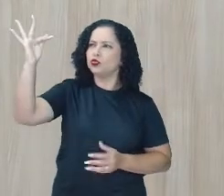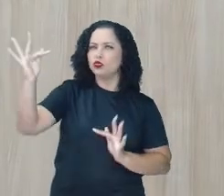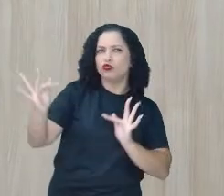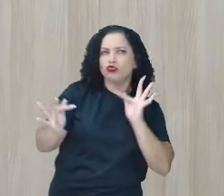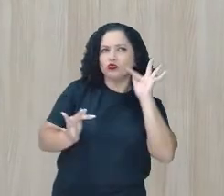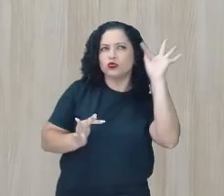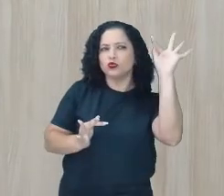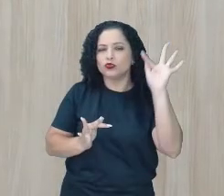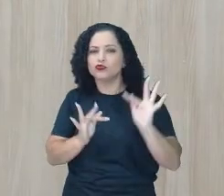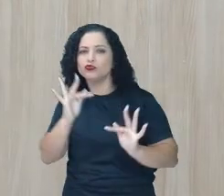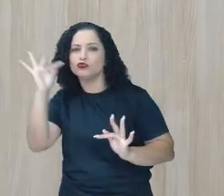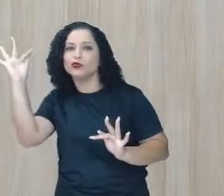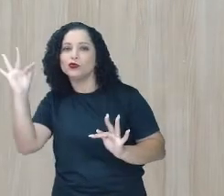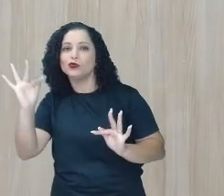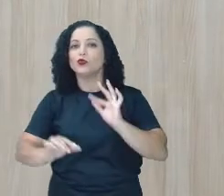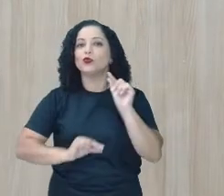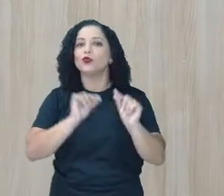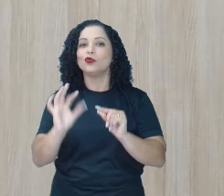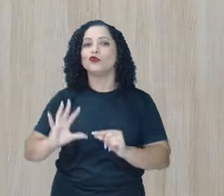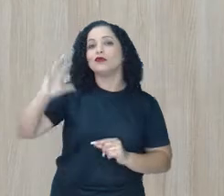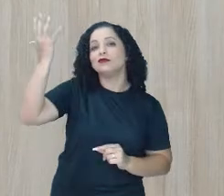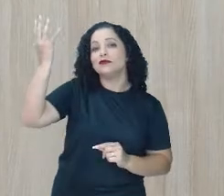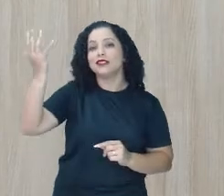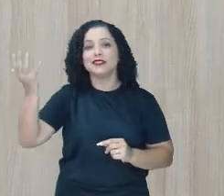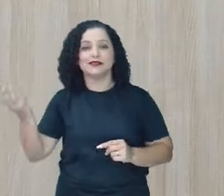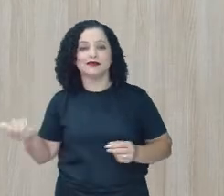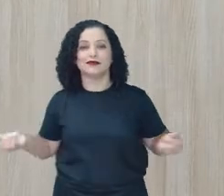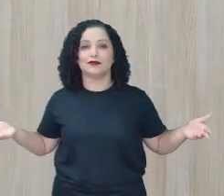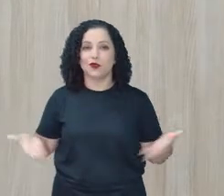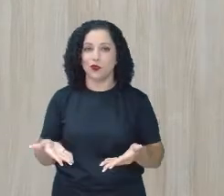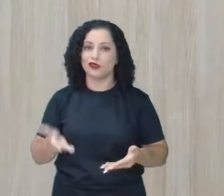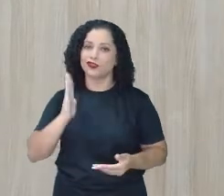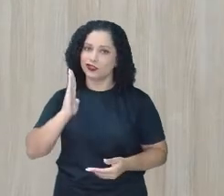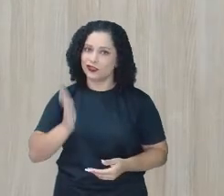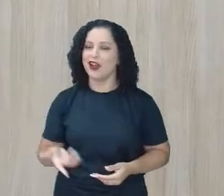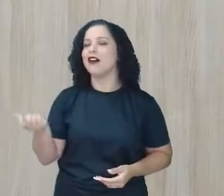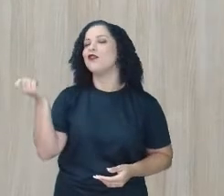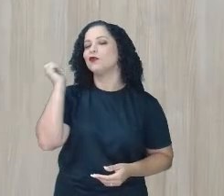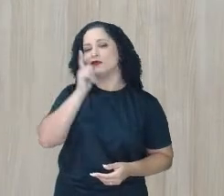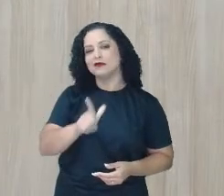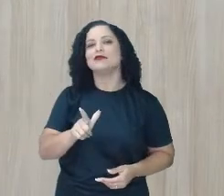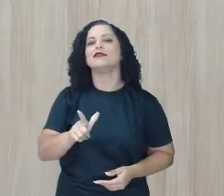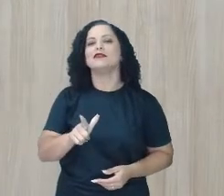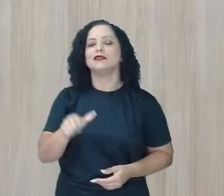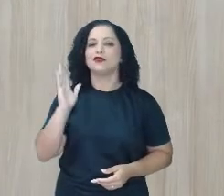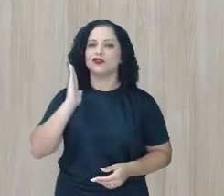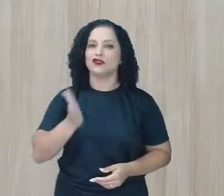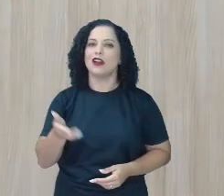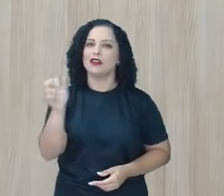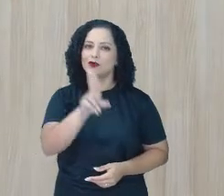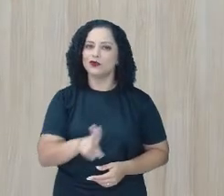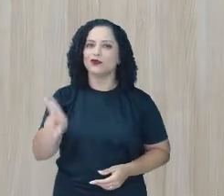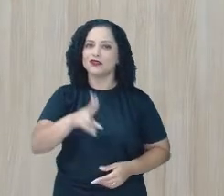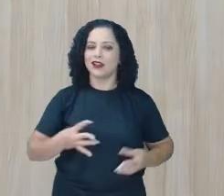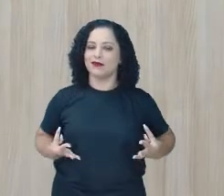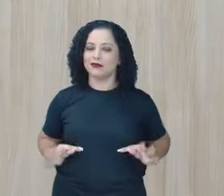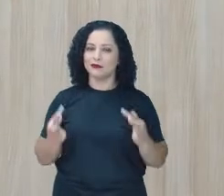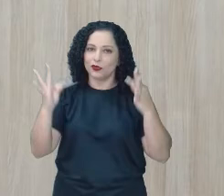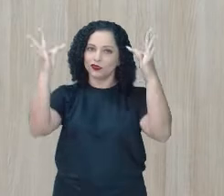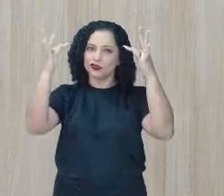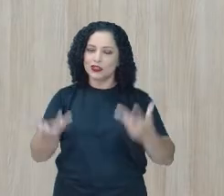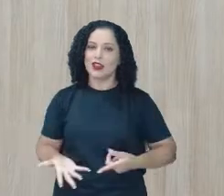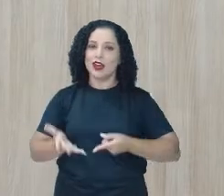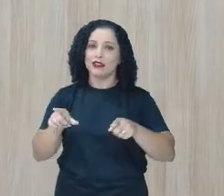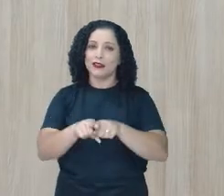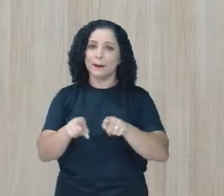do futuro, tá certo? Embora nos dias de hoje a gente já consiga usar a tecnologia, o maquinário e